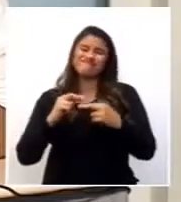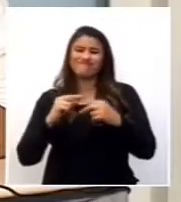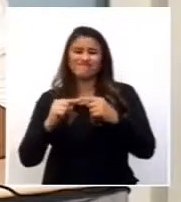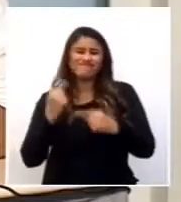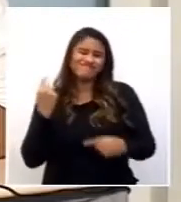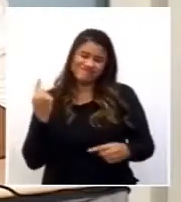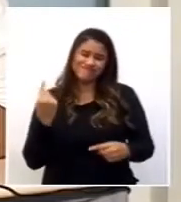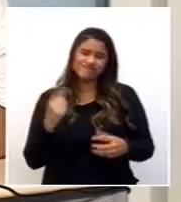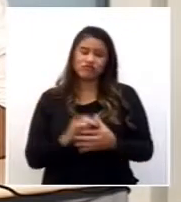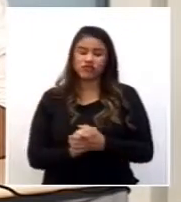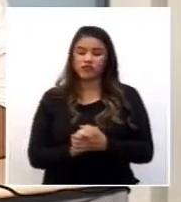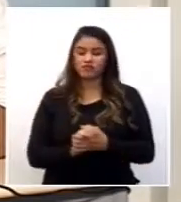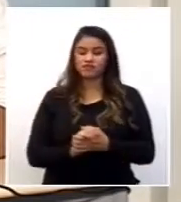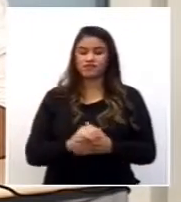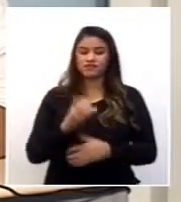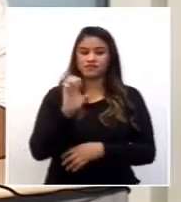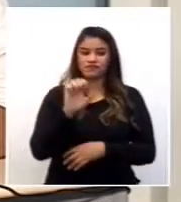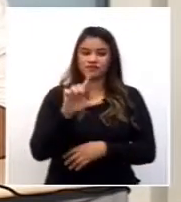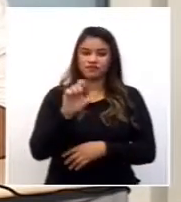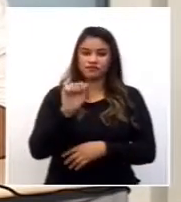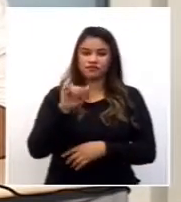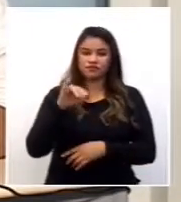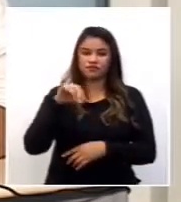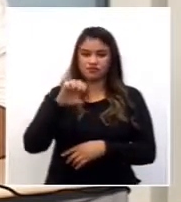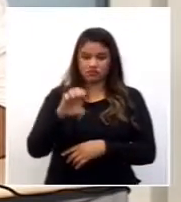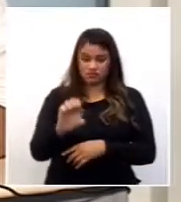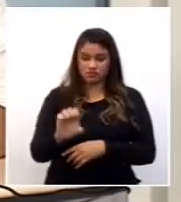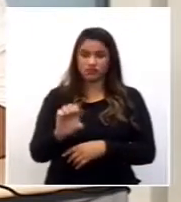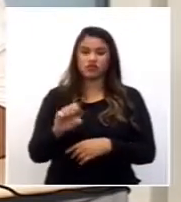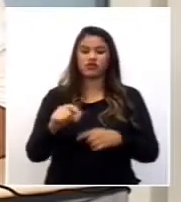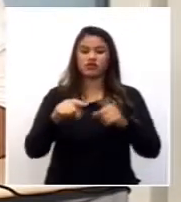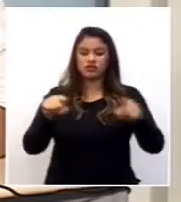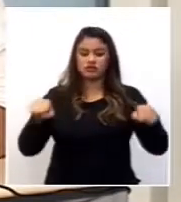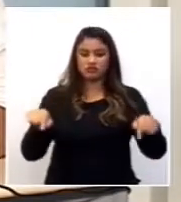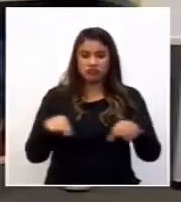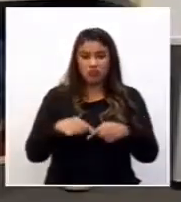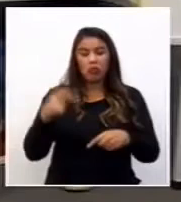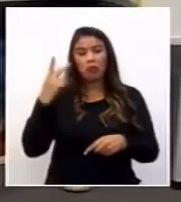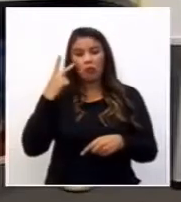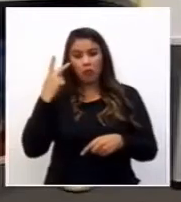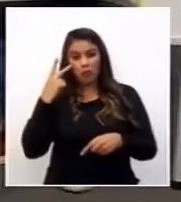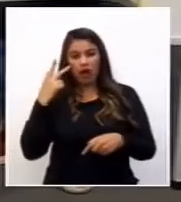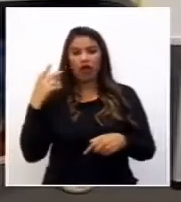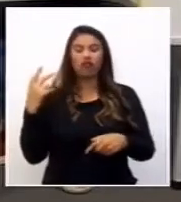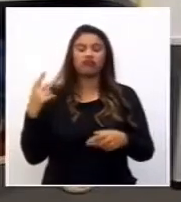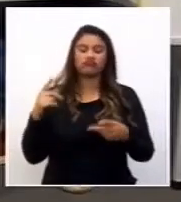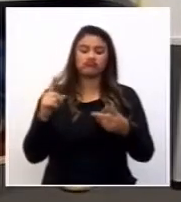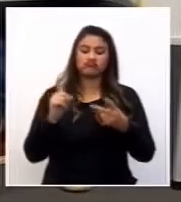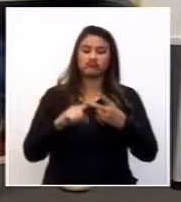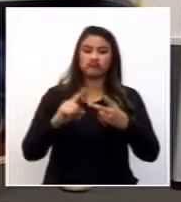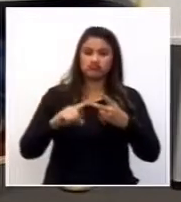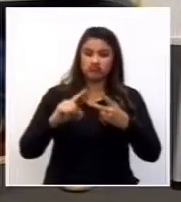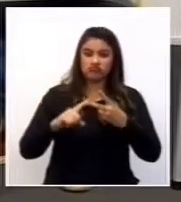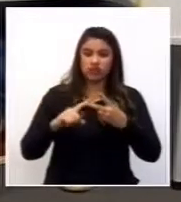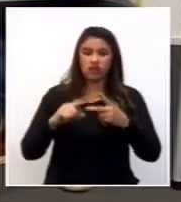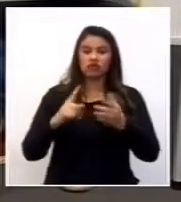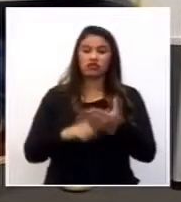e outros com o uso da tecnologia e a ajuda dos pais. Ótimo. Isso é muito importante, bacana, tá?